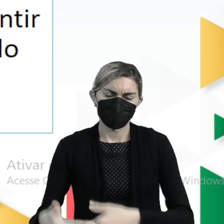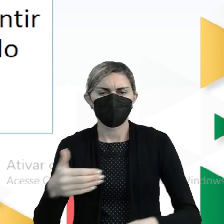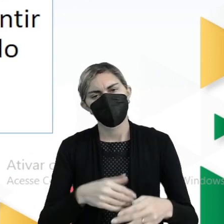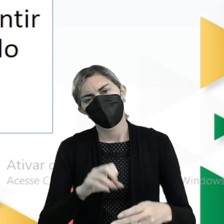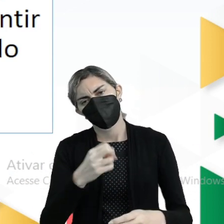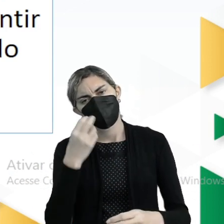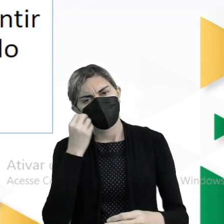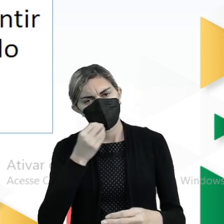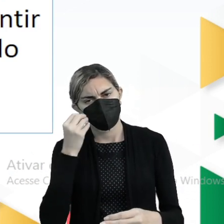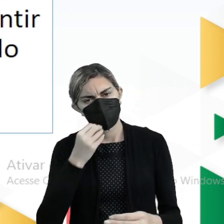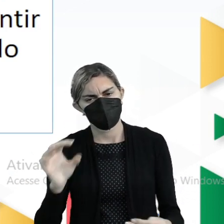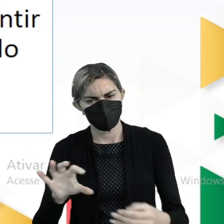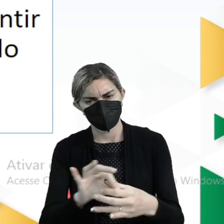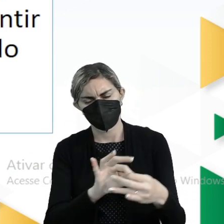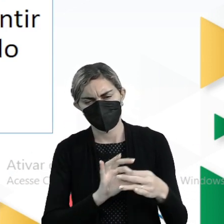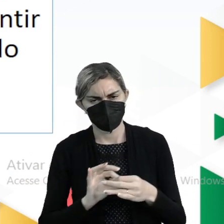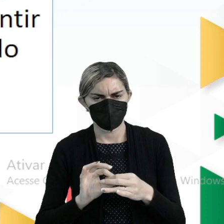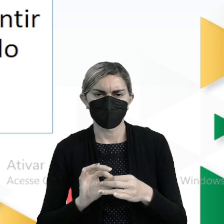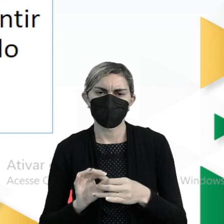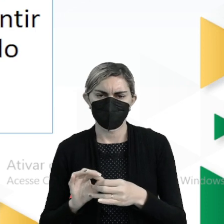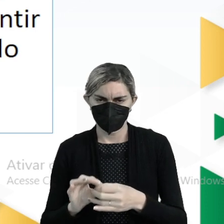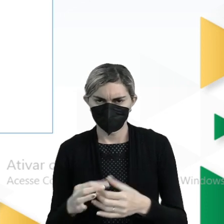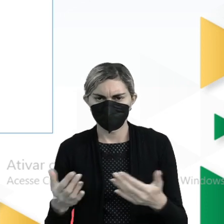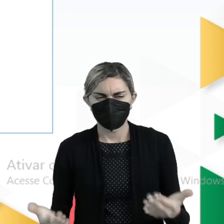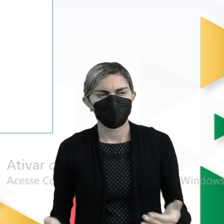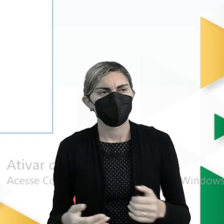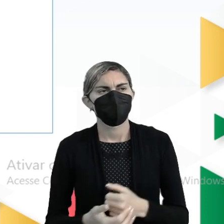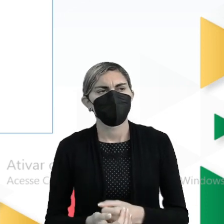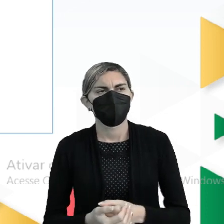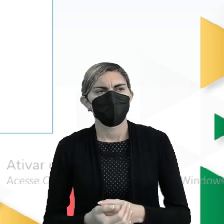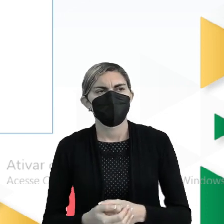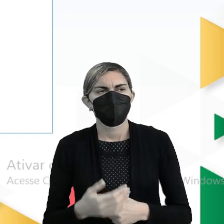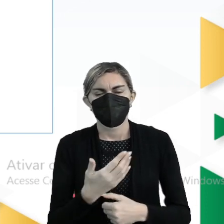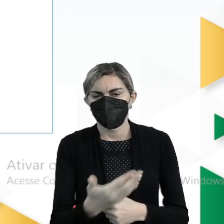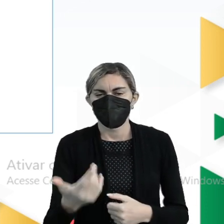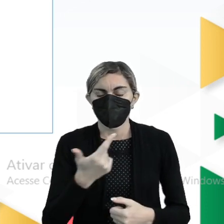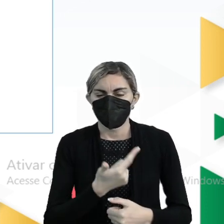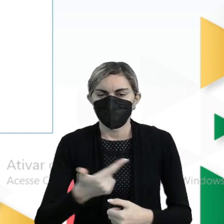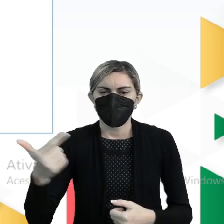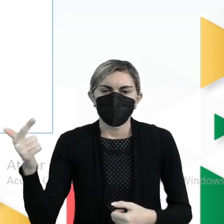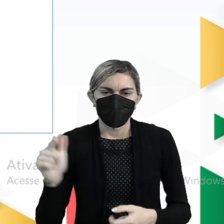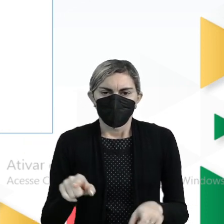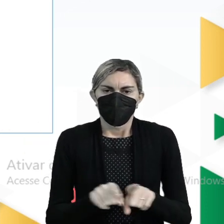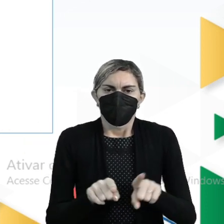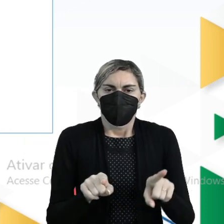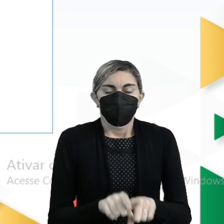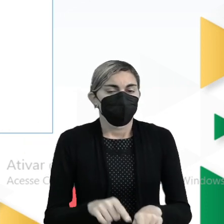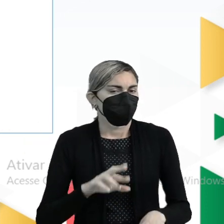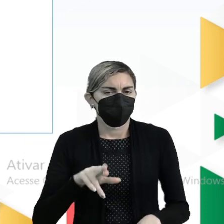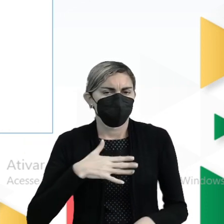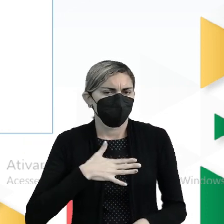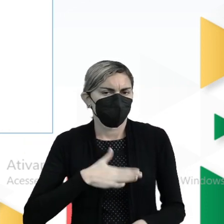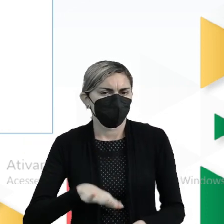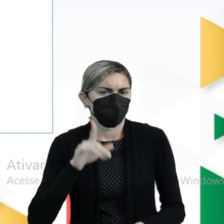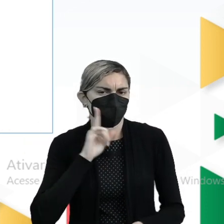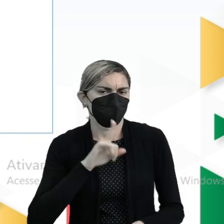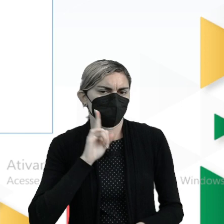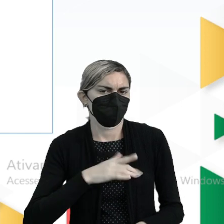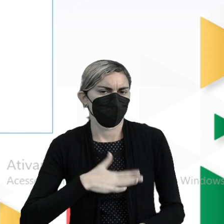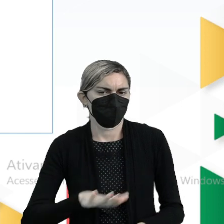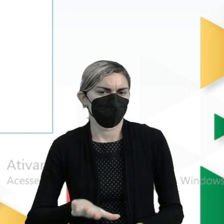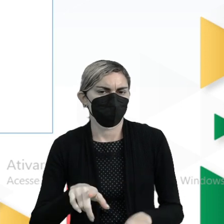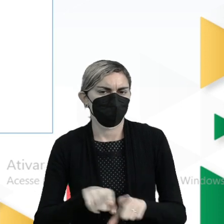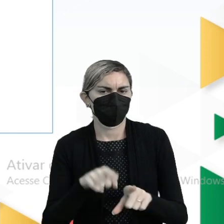ou tentar agregar, associar a elas. Outra medida que também não agradou muito os Estados Unidos e o